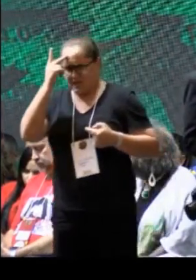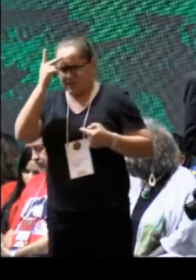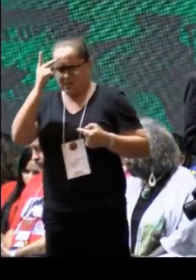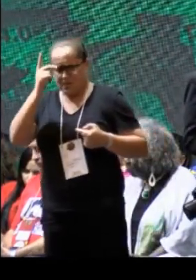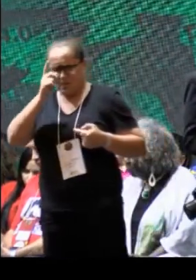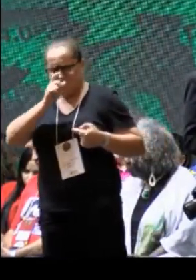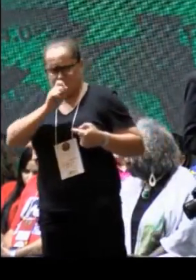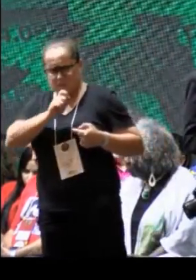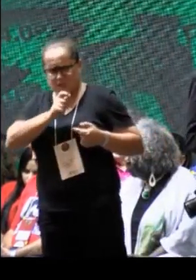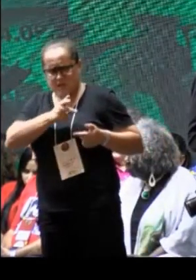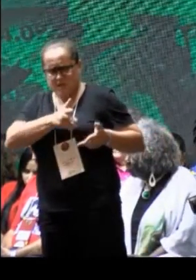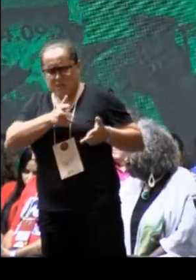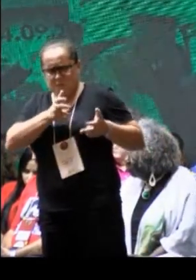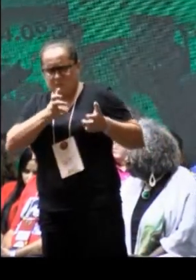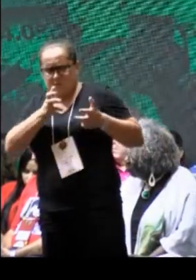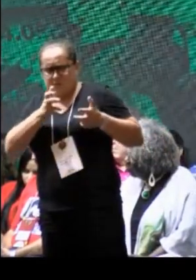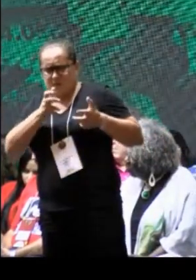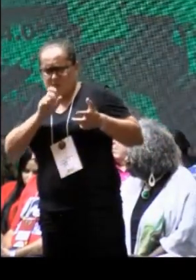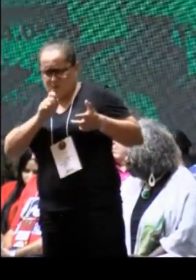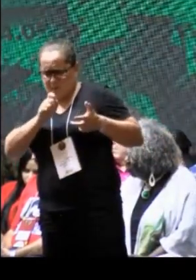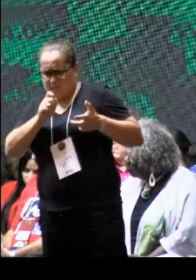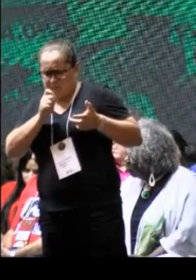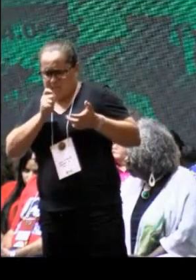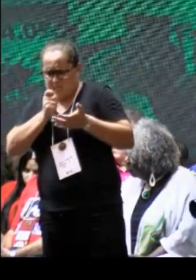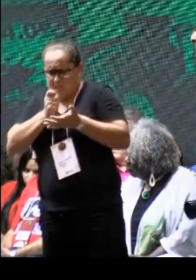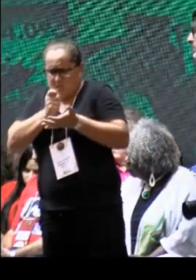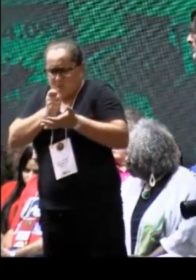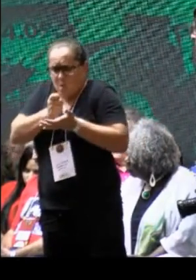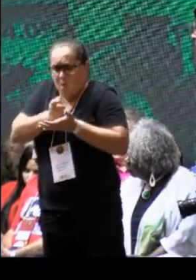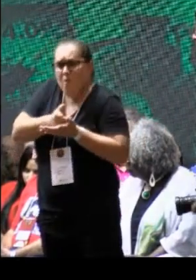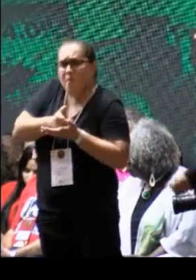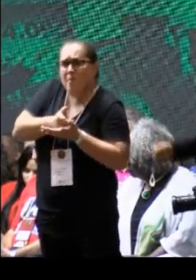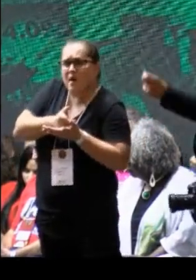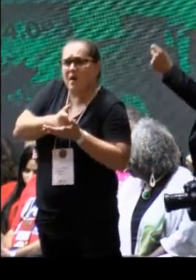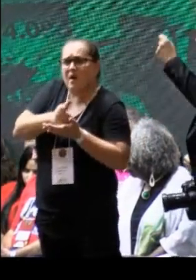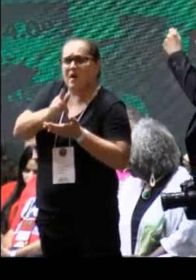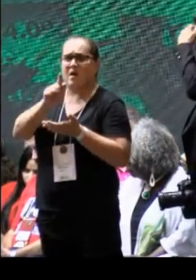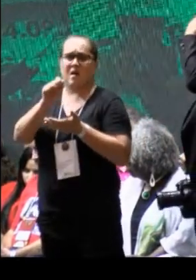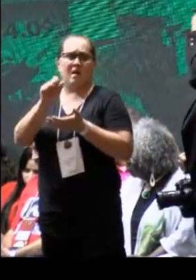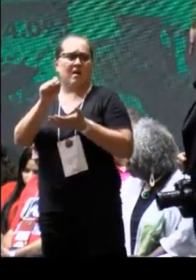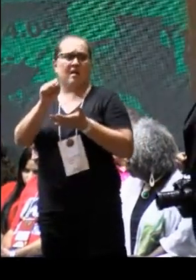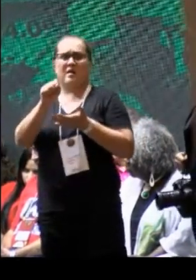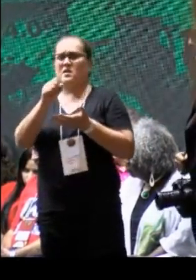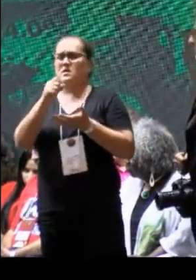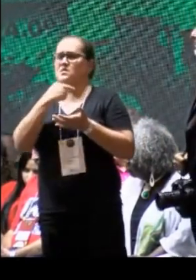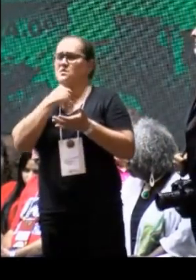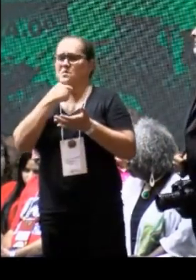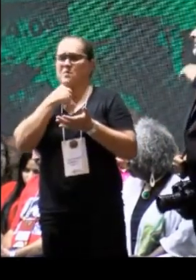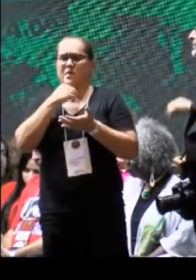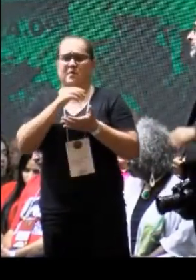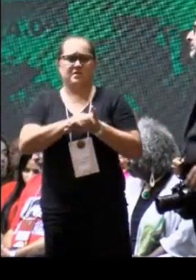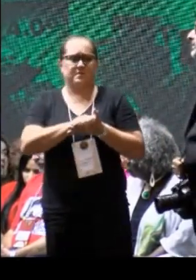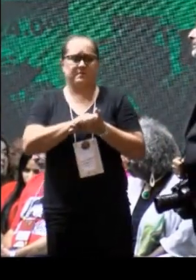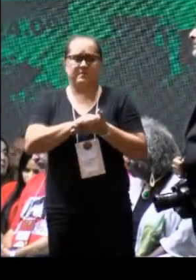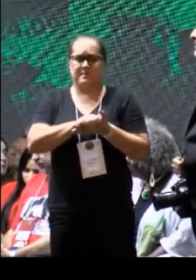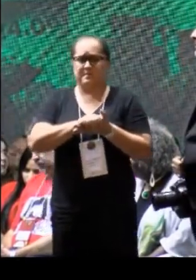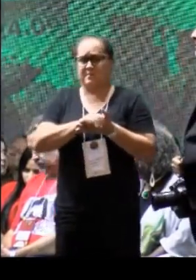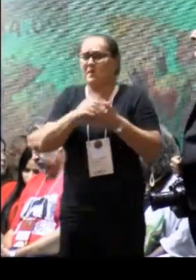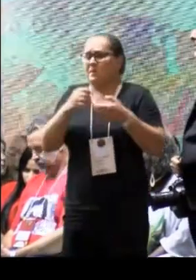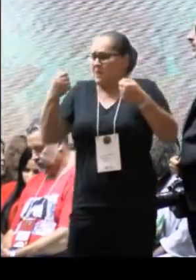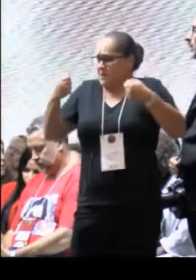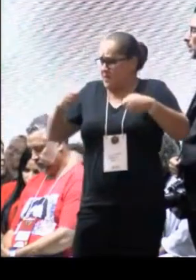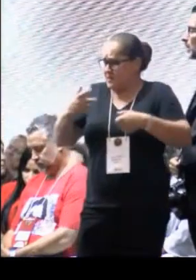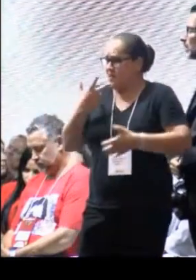lenha porque não pode comprar um botijão de gás. É preciso dizer umas verdades sobre